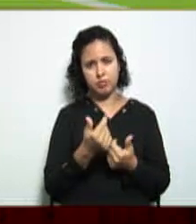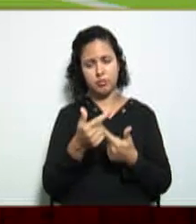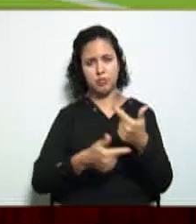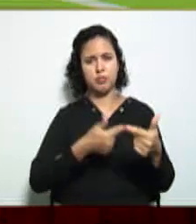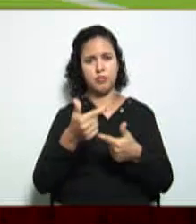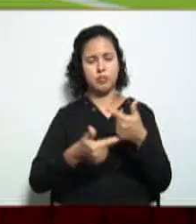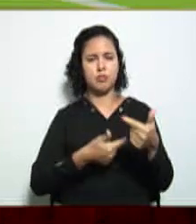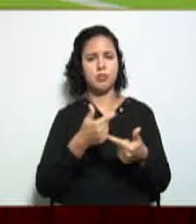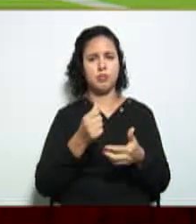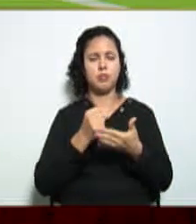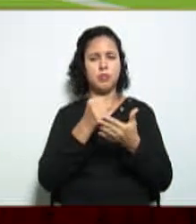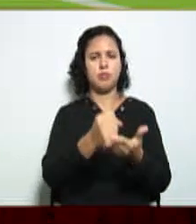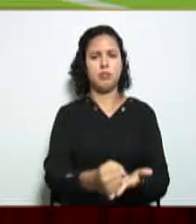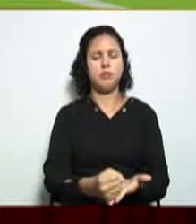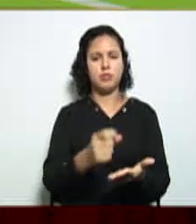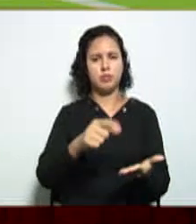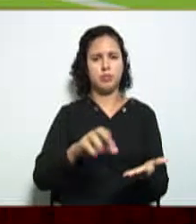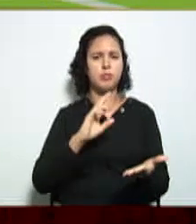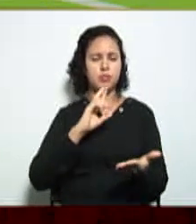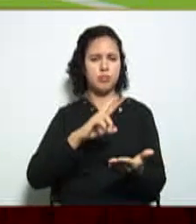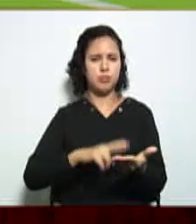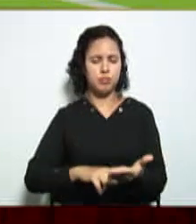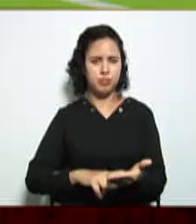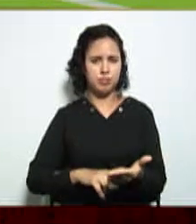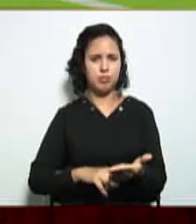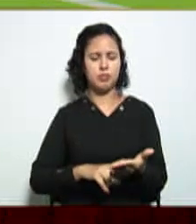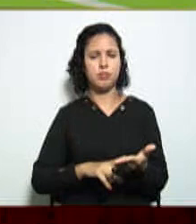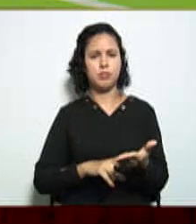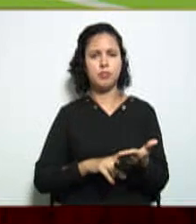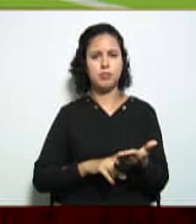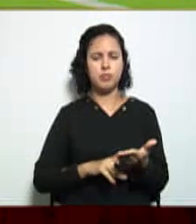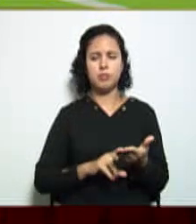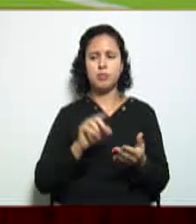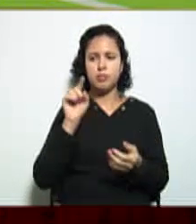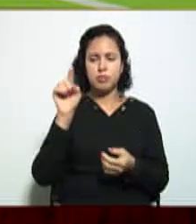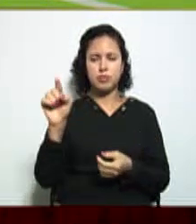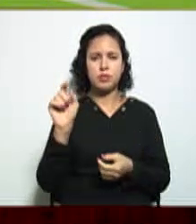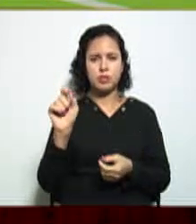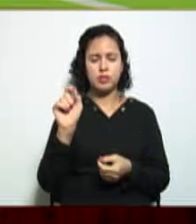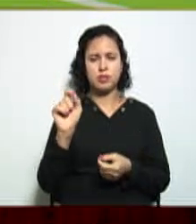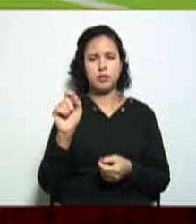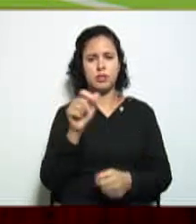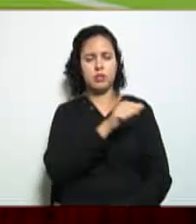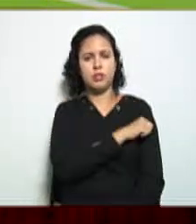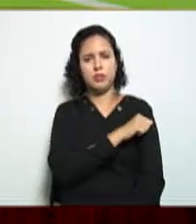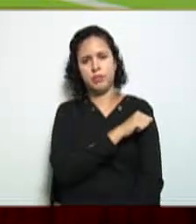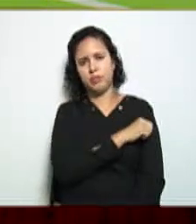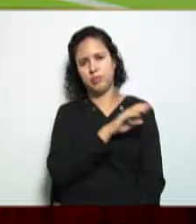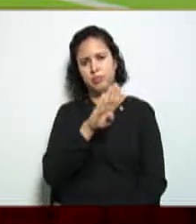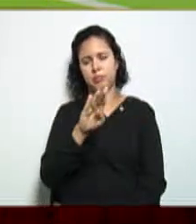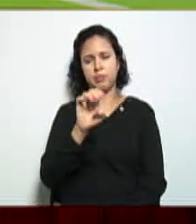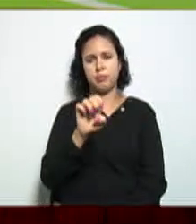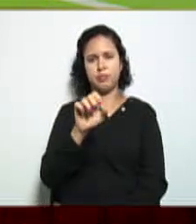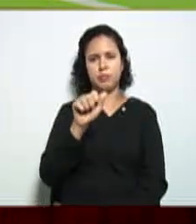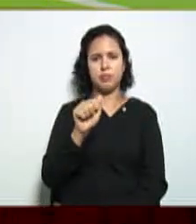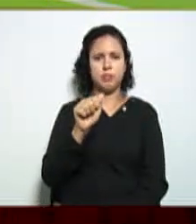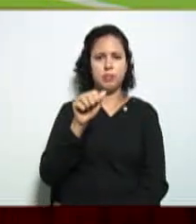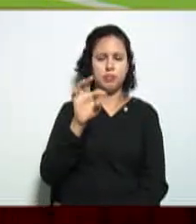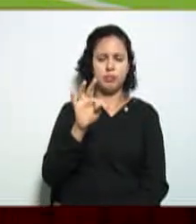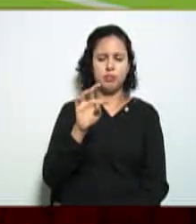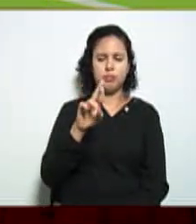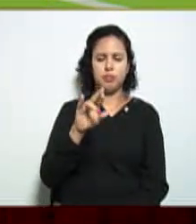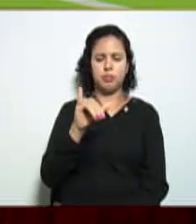trabalho, mineração e consumo foi a resposta do pessoal lá da aluna Beatriz, lá de Novo Plano.